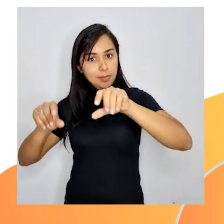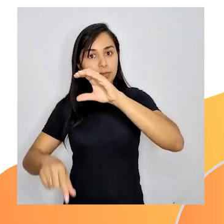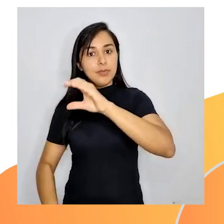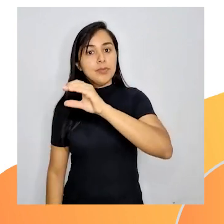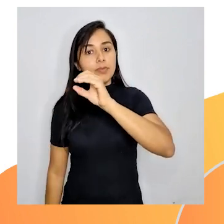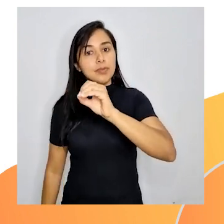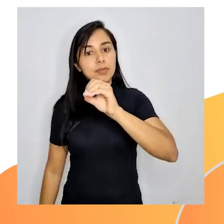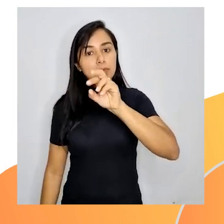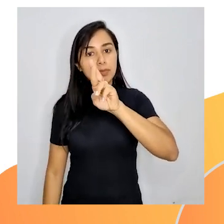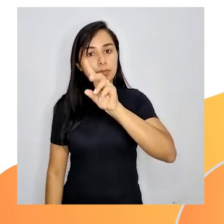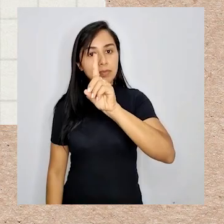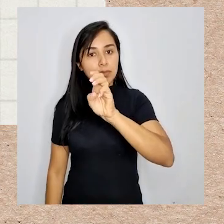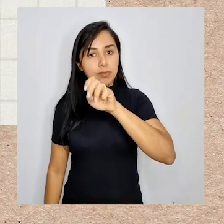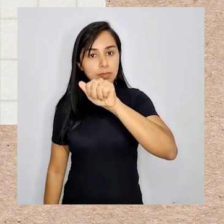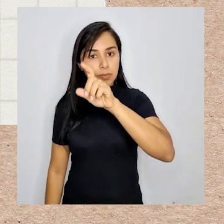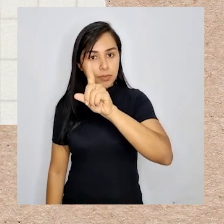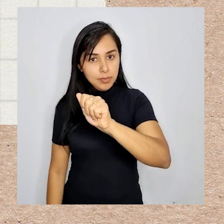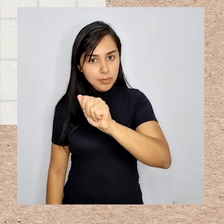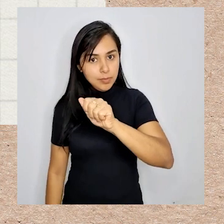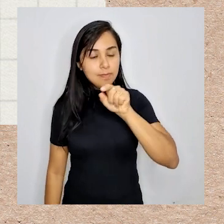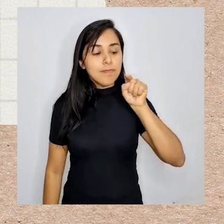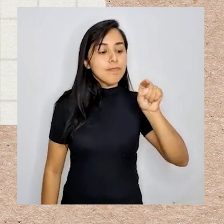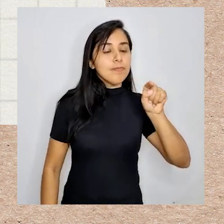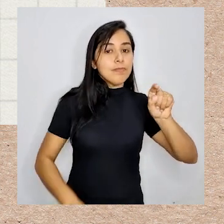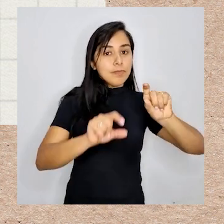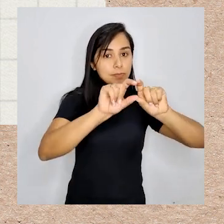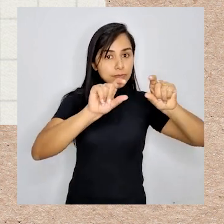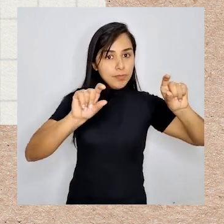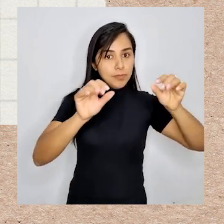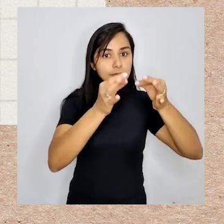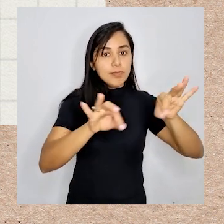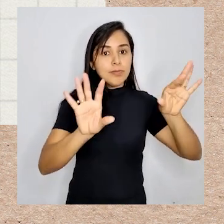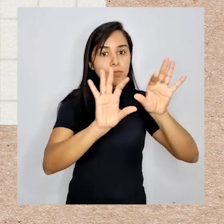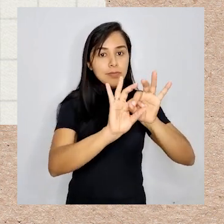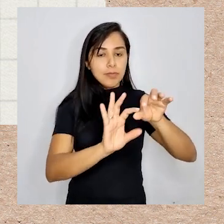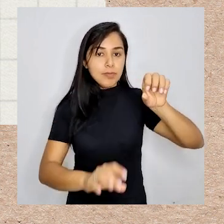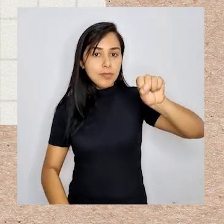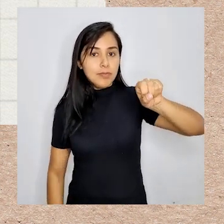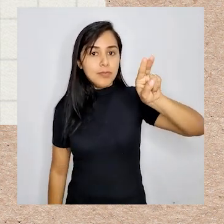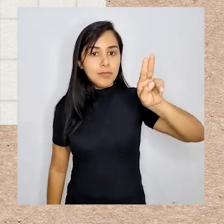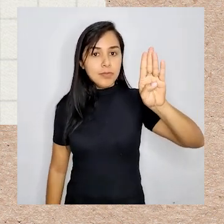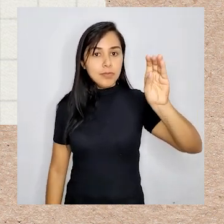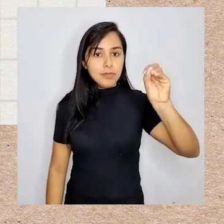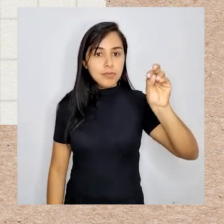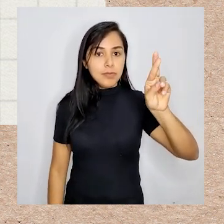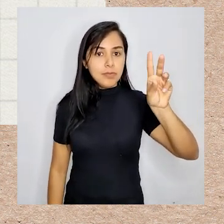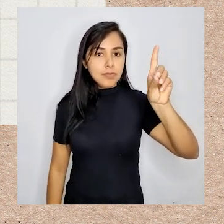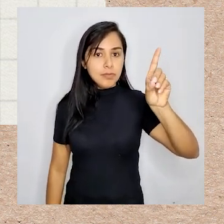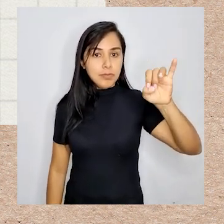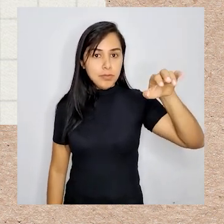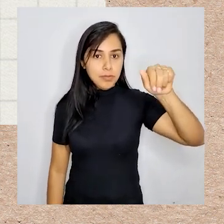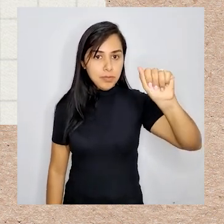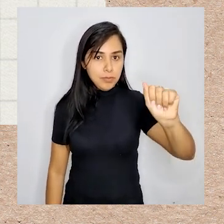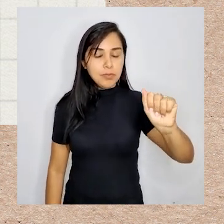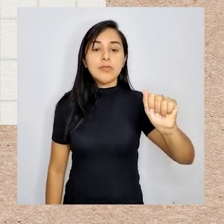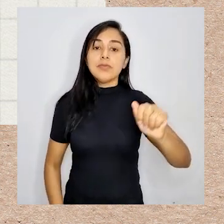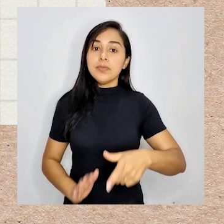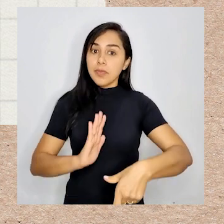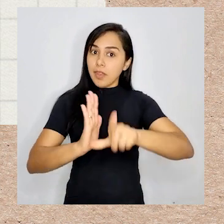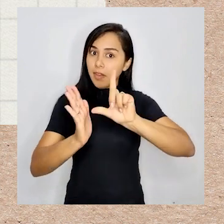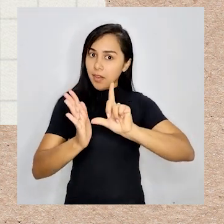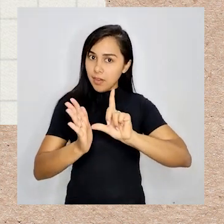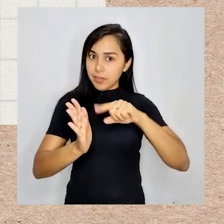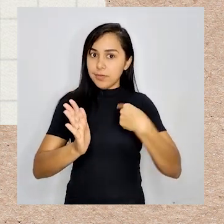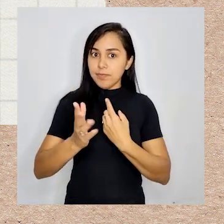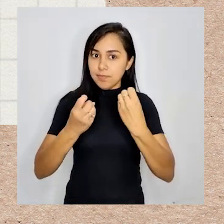de subordinação. Antes da gente entrar no conteúdo de orações subordinadas substantivas, eu